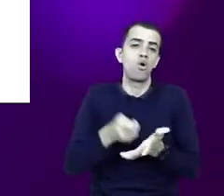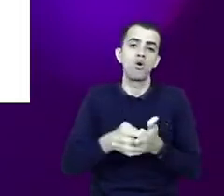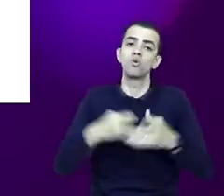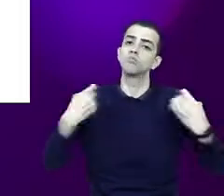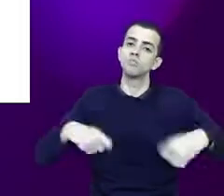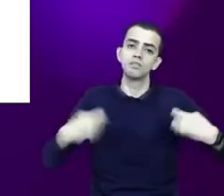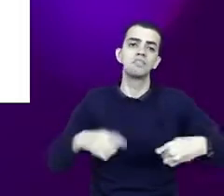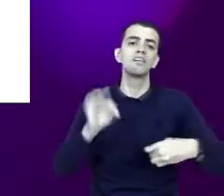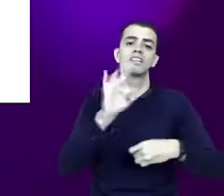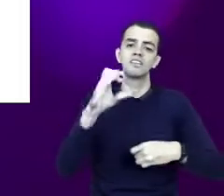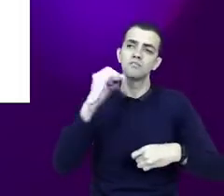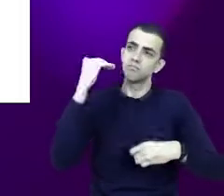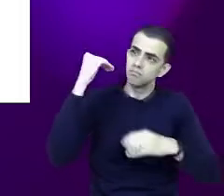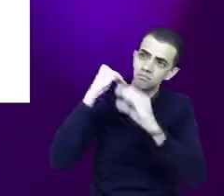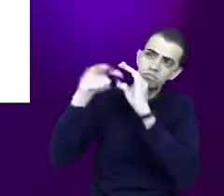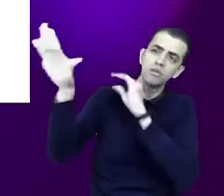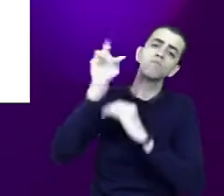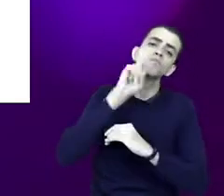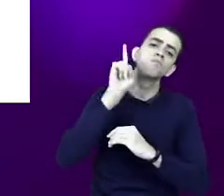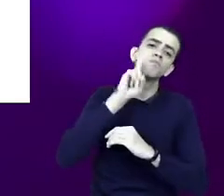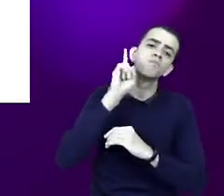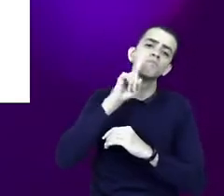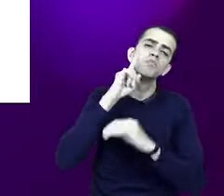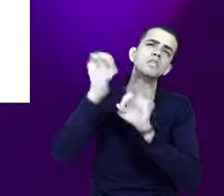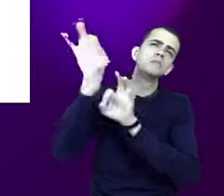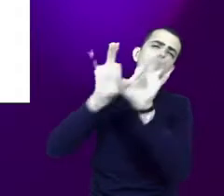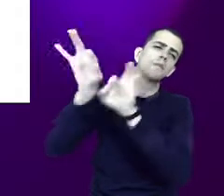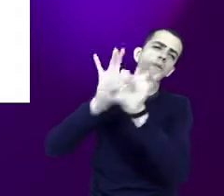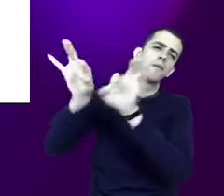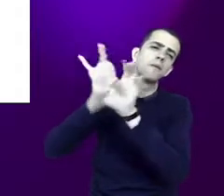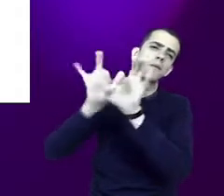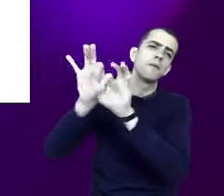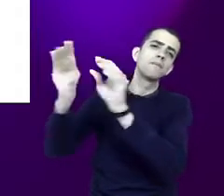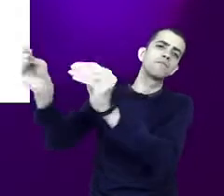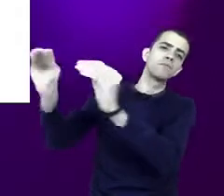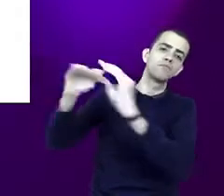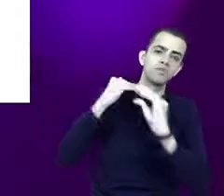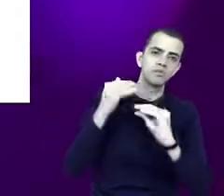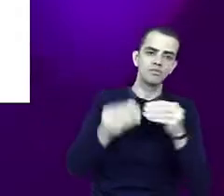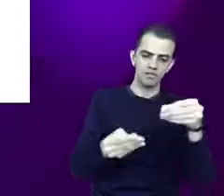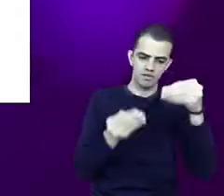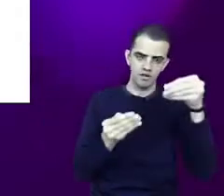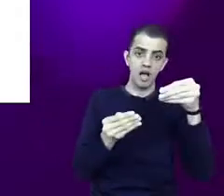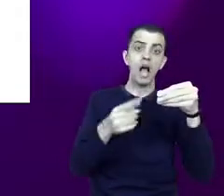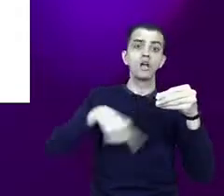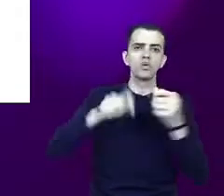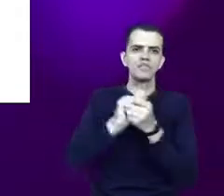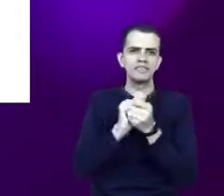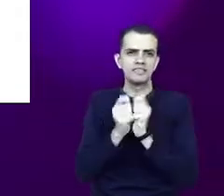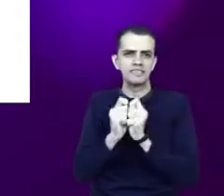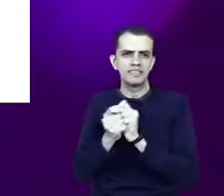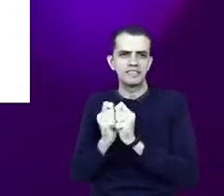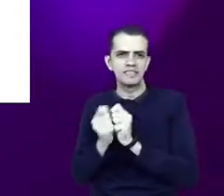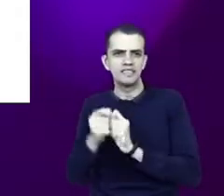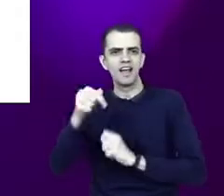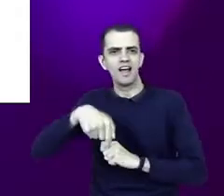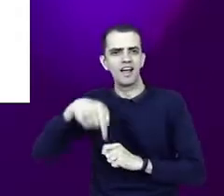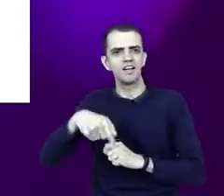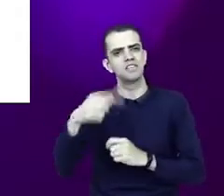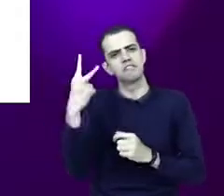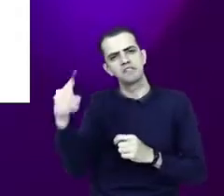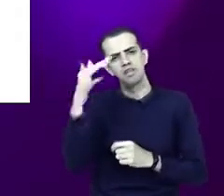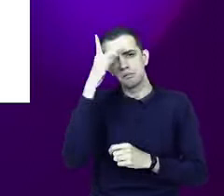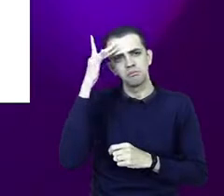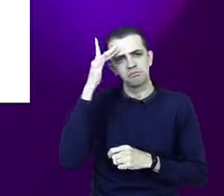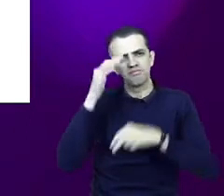para os Estados Unidos, ela volta com uma pré-programação, a qual a gente ajusta para a nossa realidade, para o nosso paciente, porque a gente espera